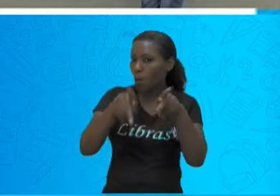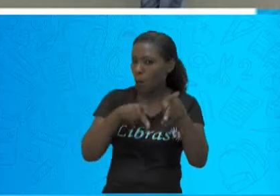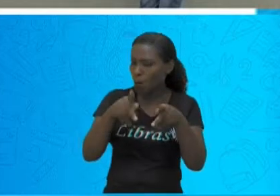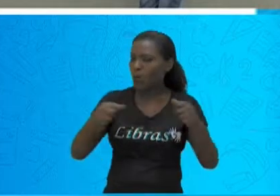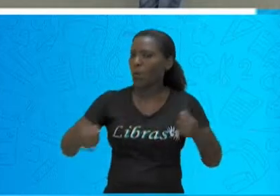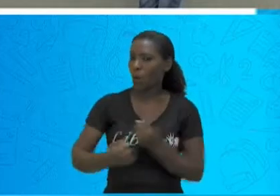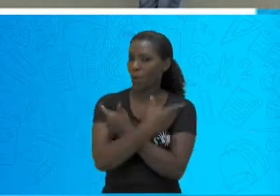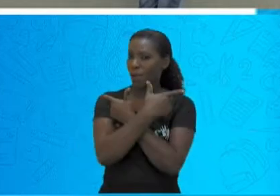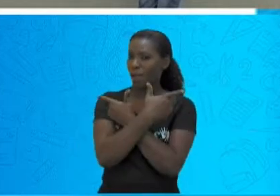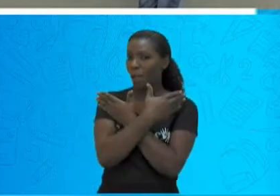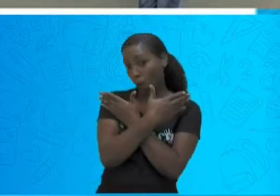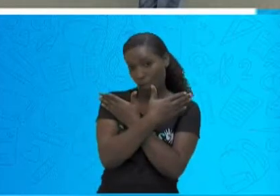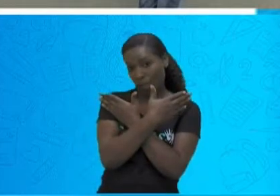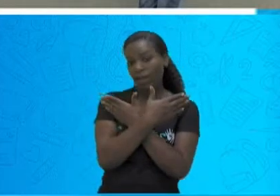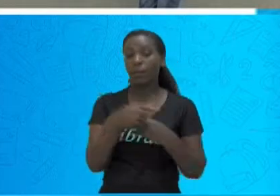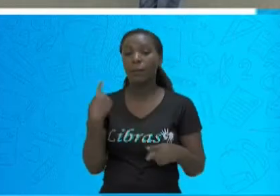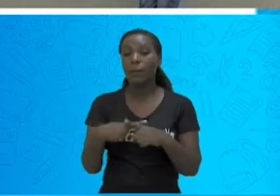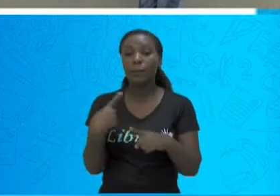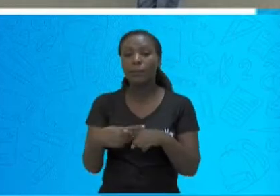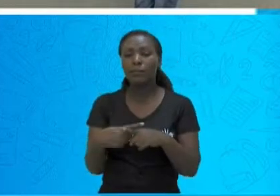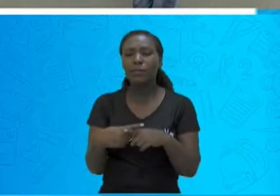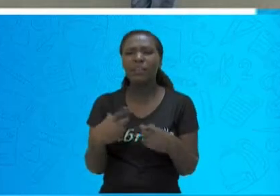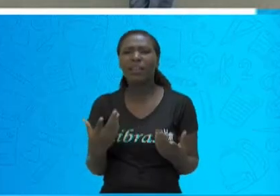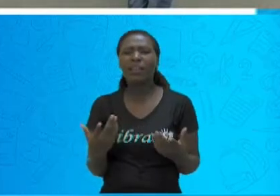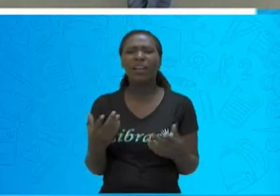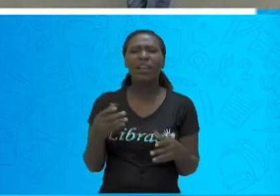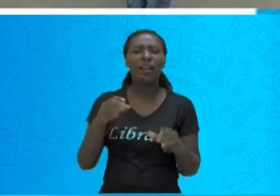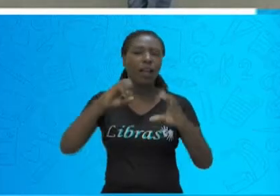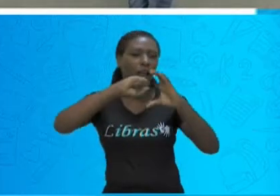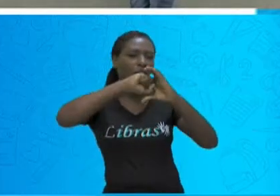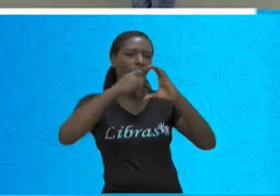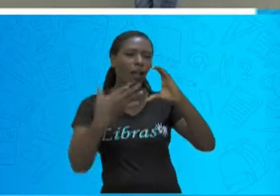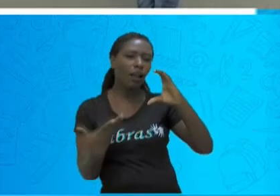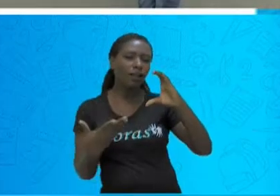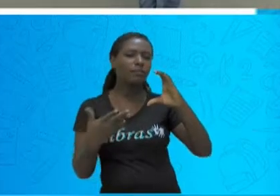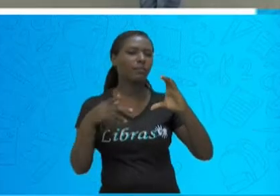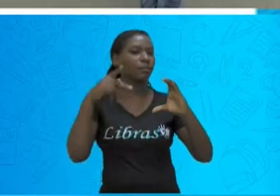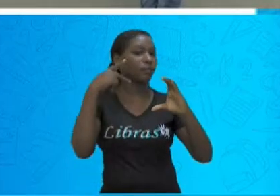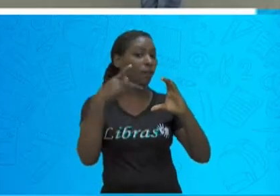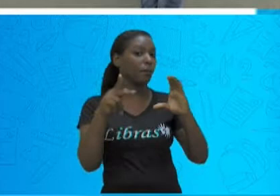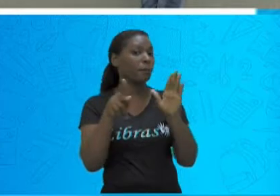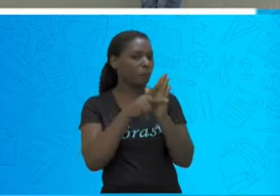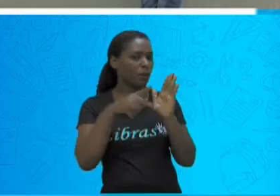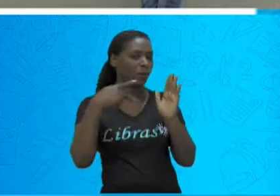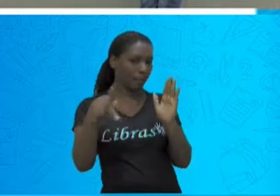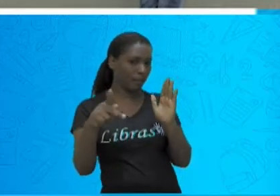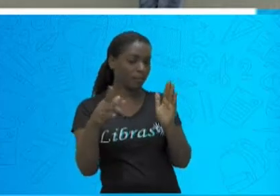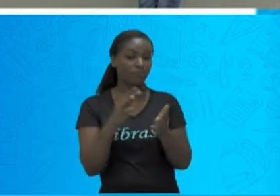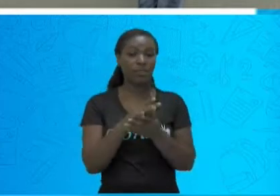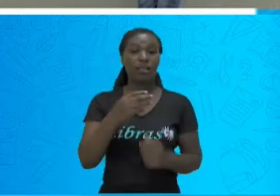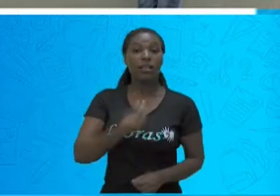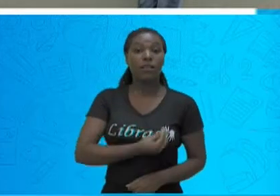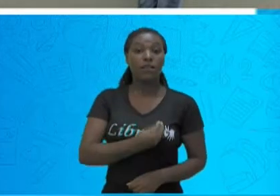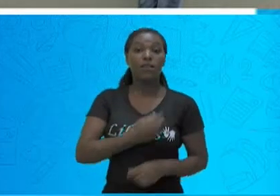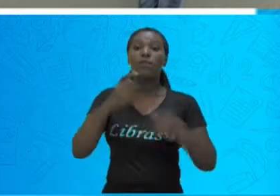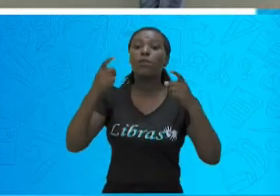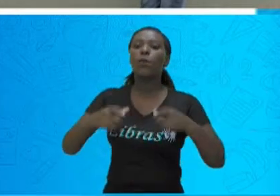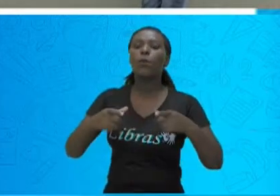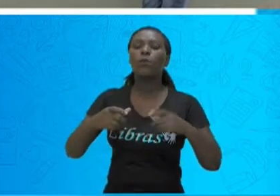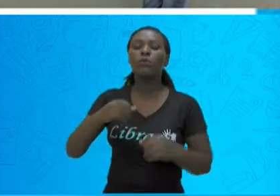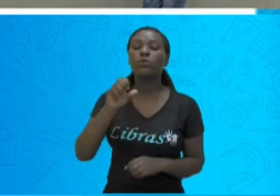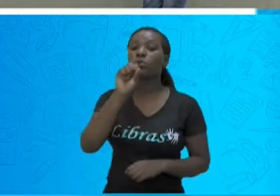estabeleceram na região mesoamericana, no sul, onde hoje é o